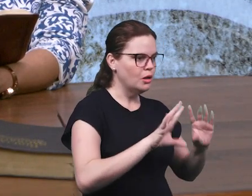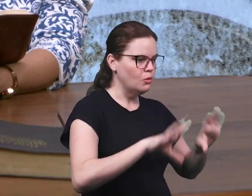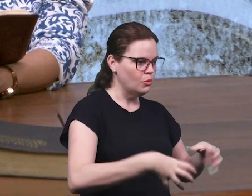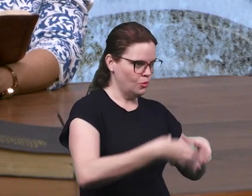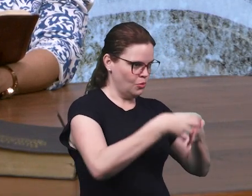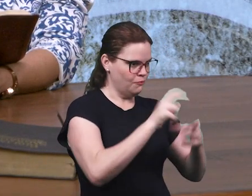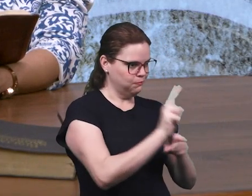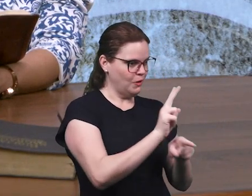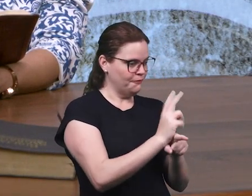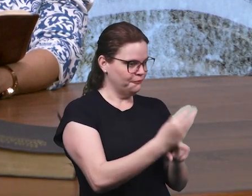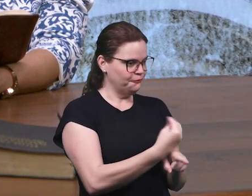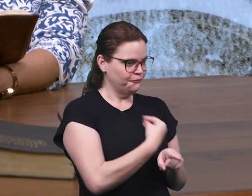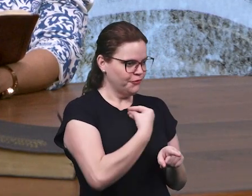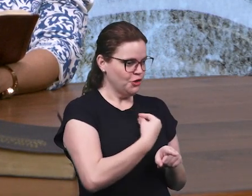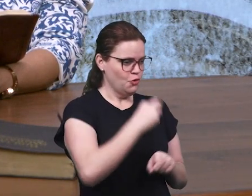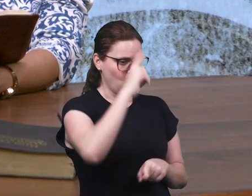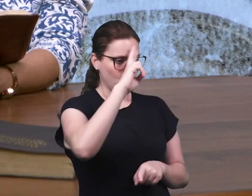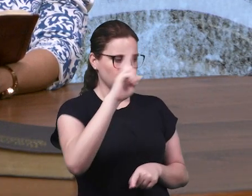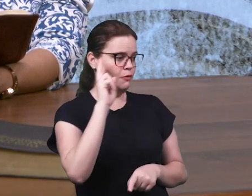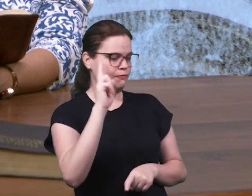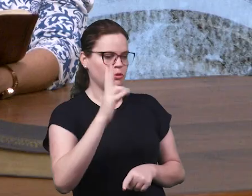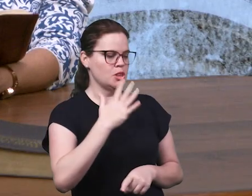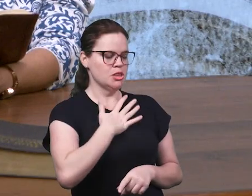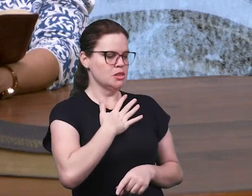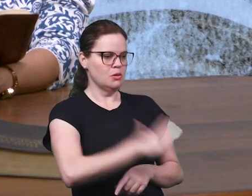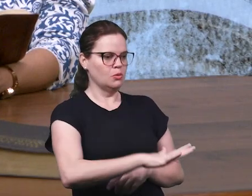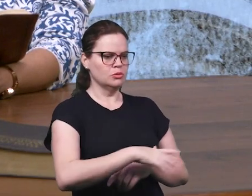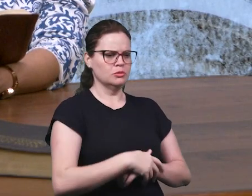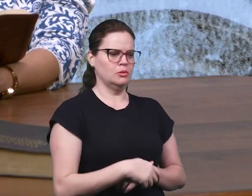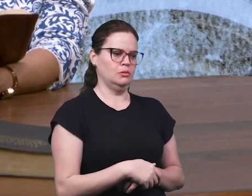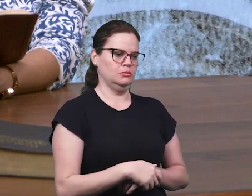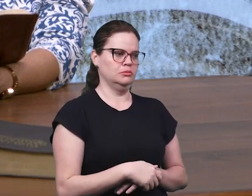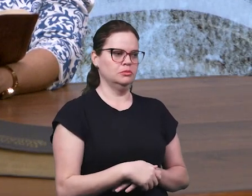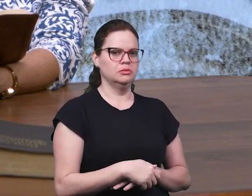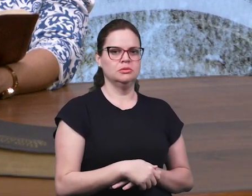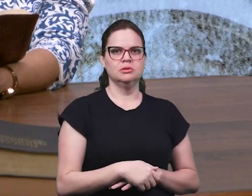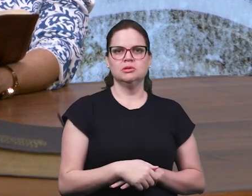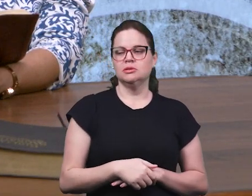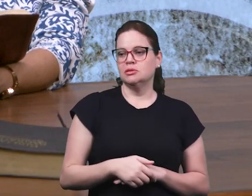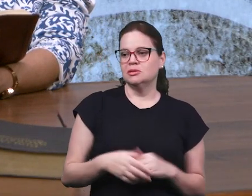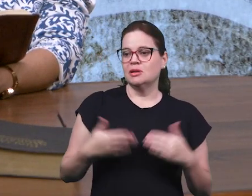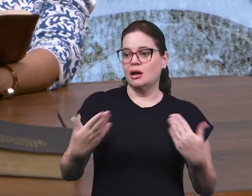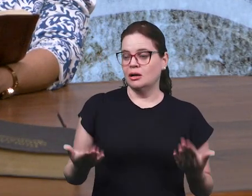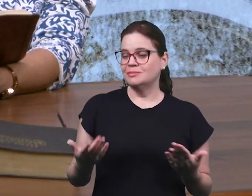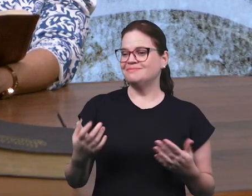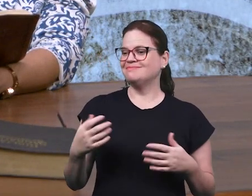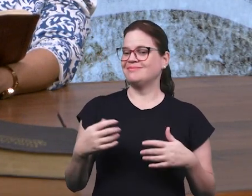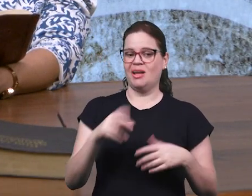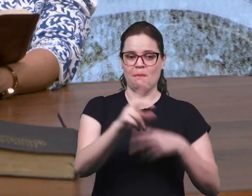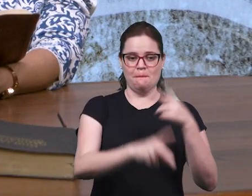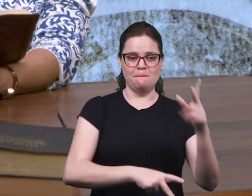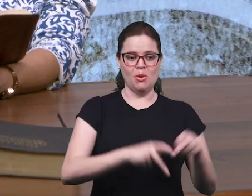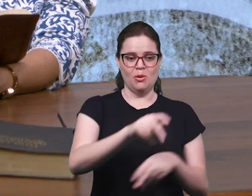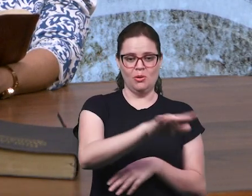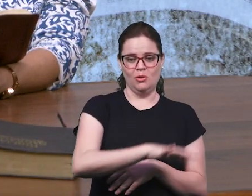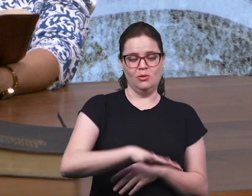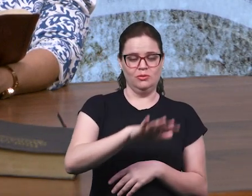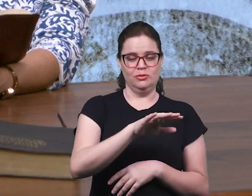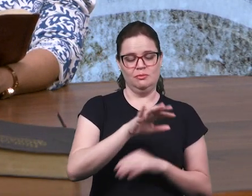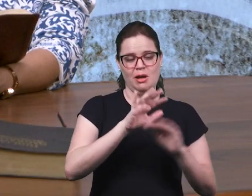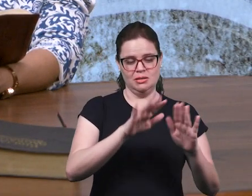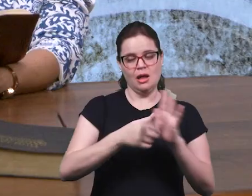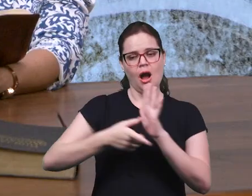Senhor. Então disse Saul a Samuel: Antes dei ouvido à voz do